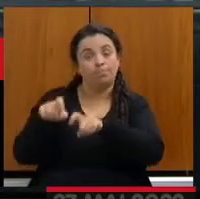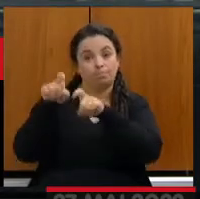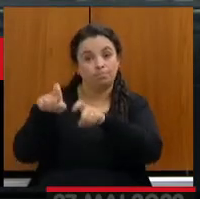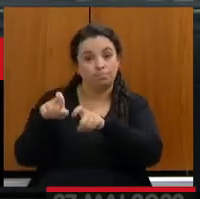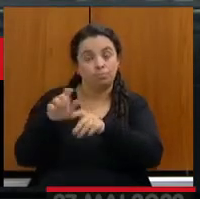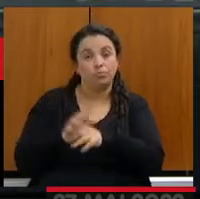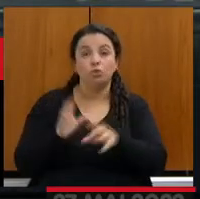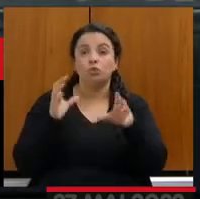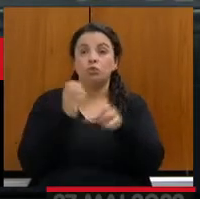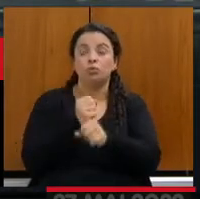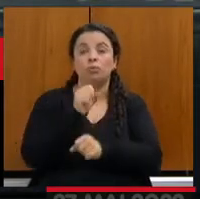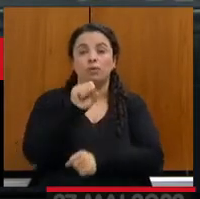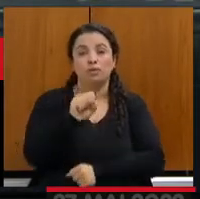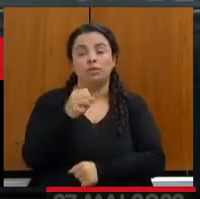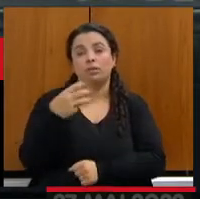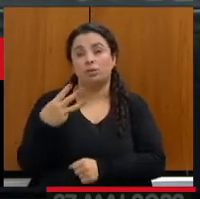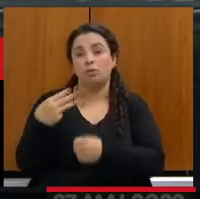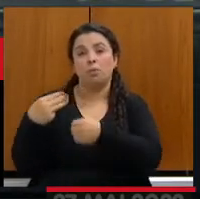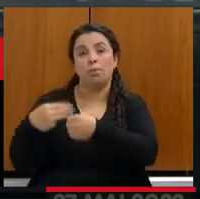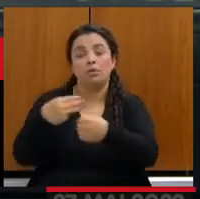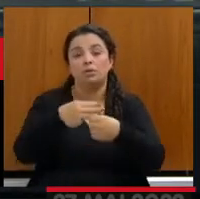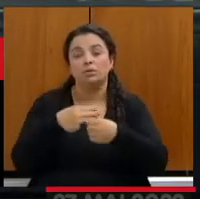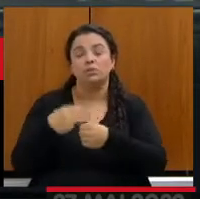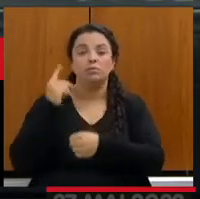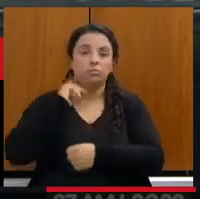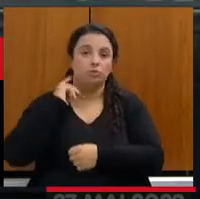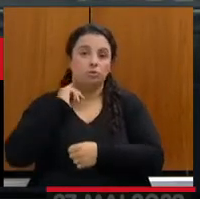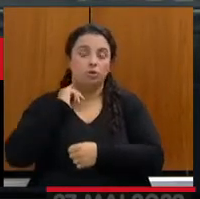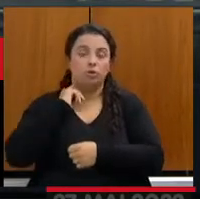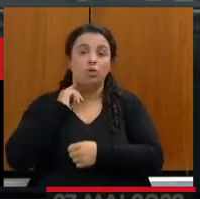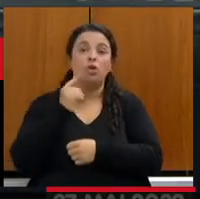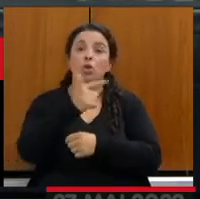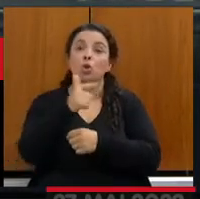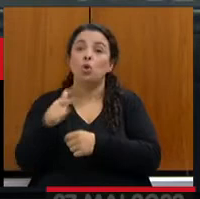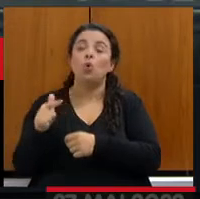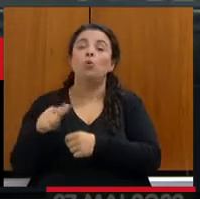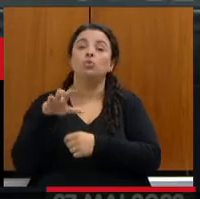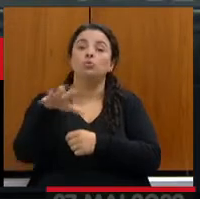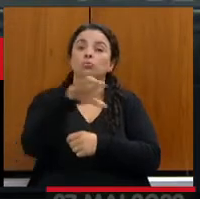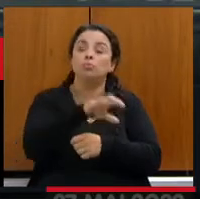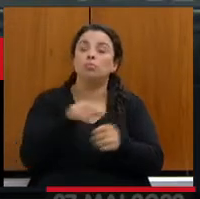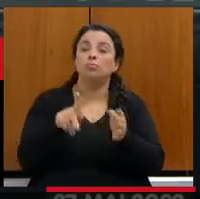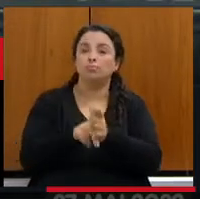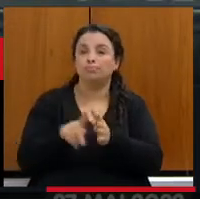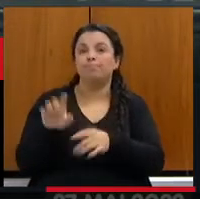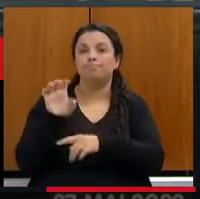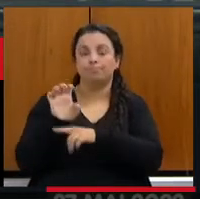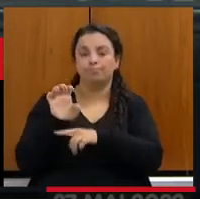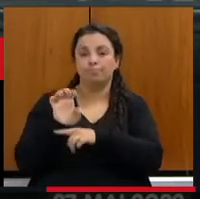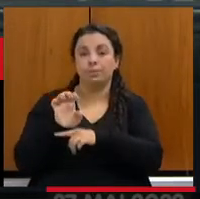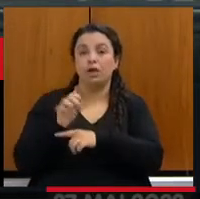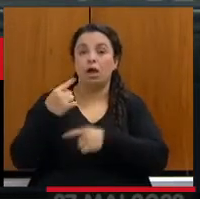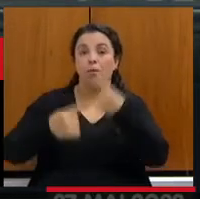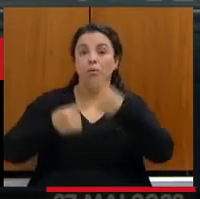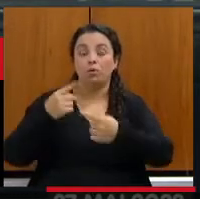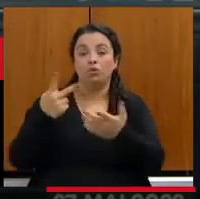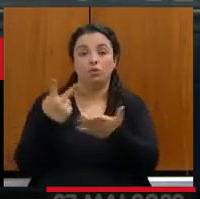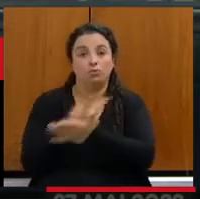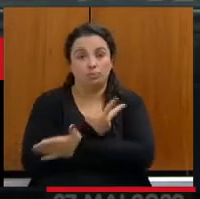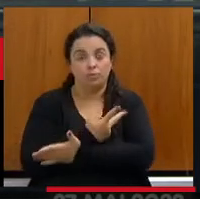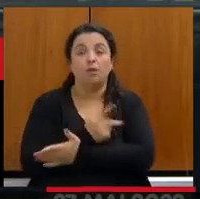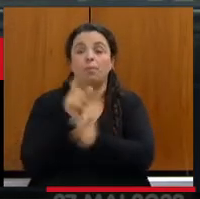mineiros avançando para todas as regiões do estado e fazendo a política chegar para quem mais precisa